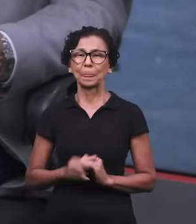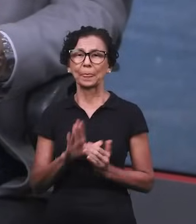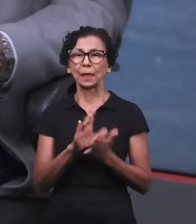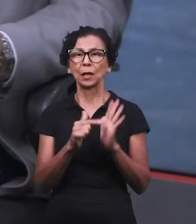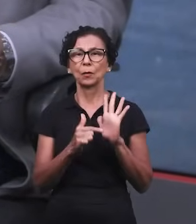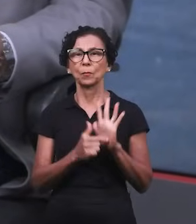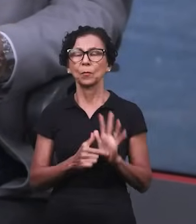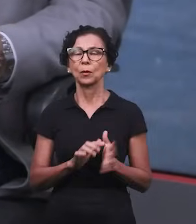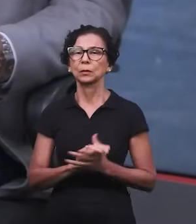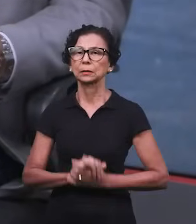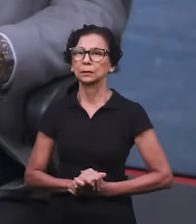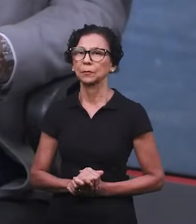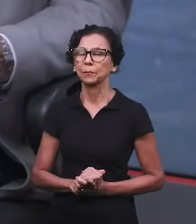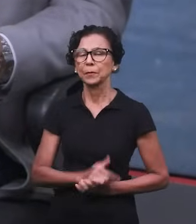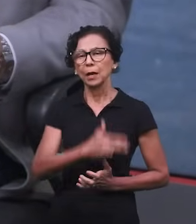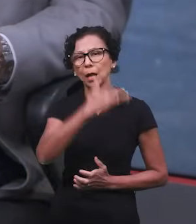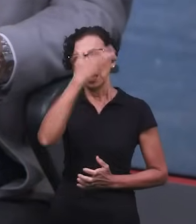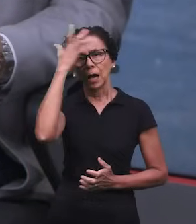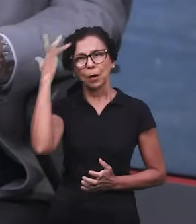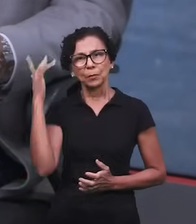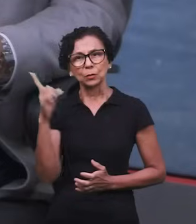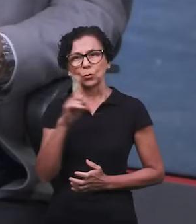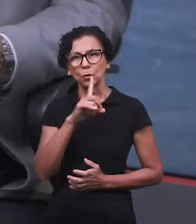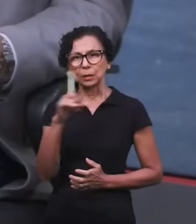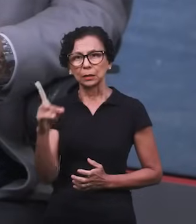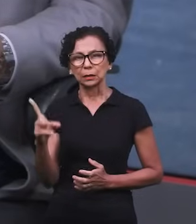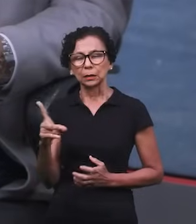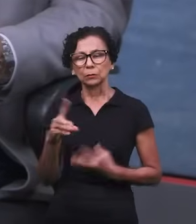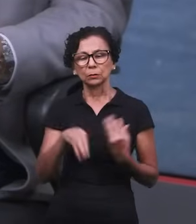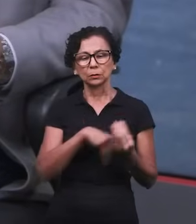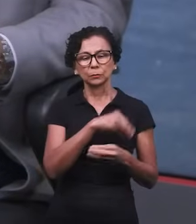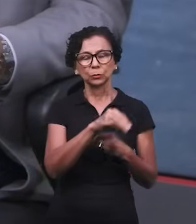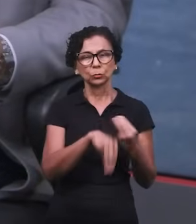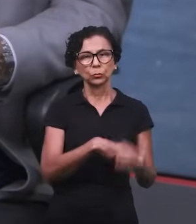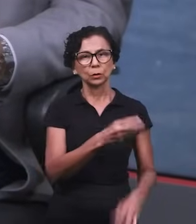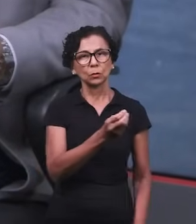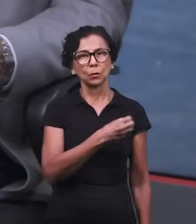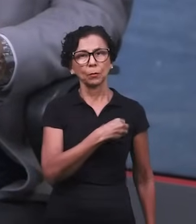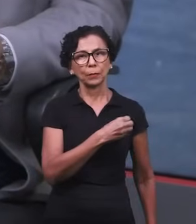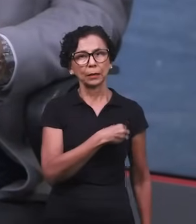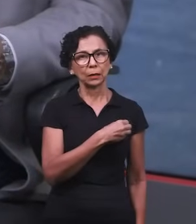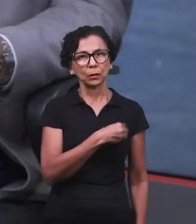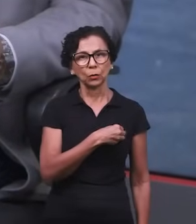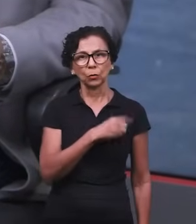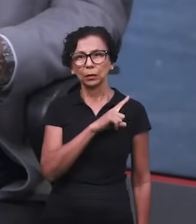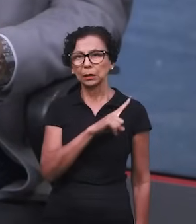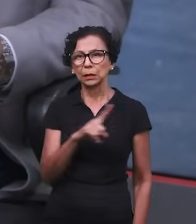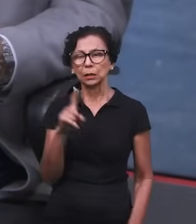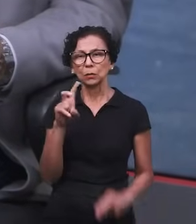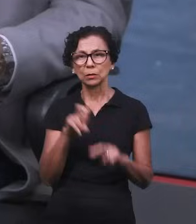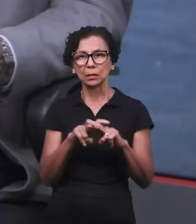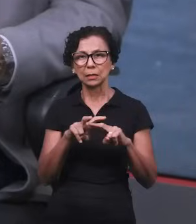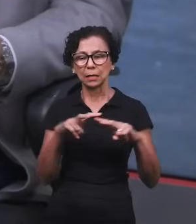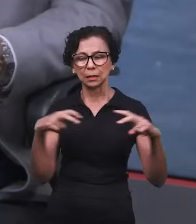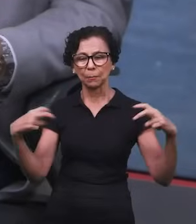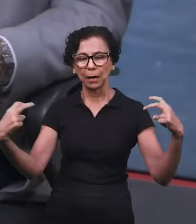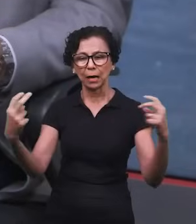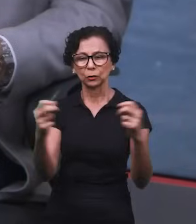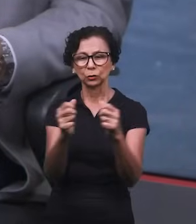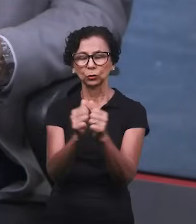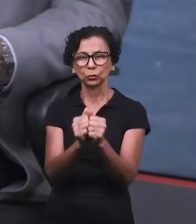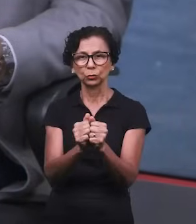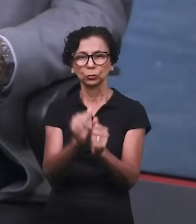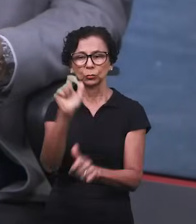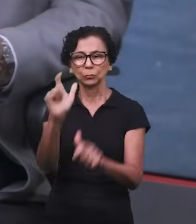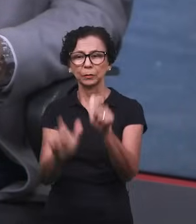anda conforme o conselho dos ímpios, que não se detém no caminho dos pecadores e que não se assenta na roda dos escarnecedores.